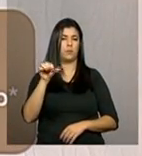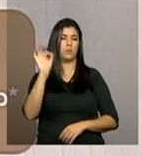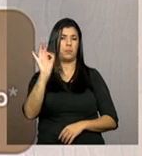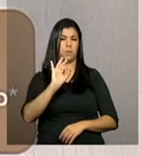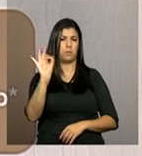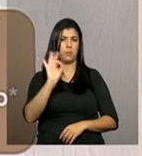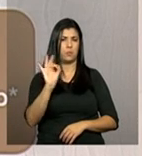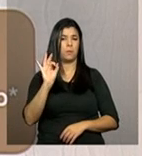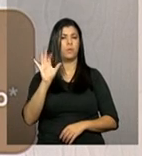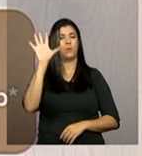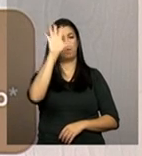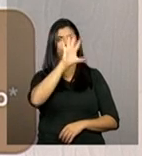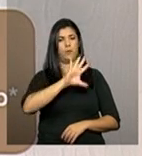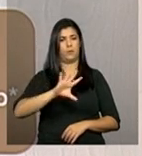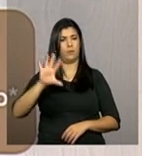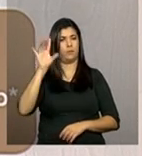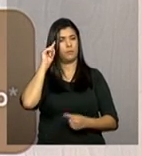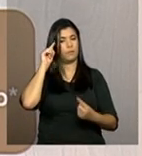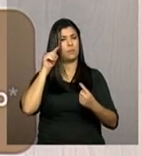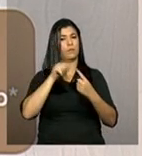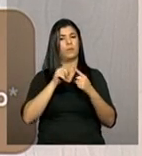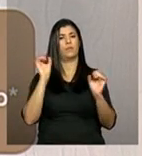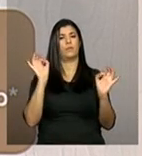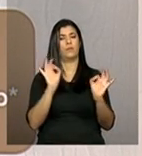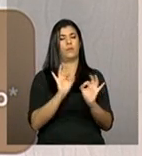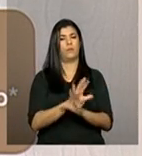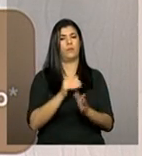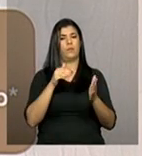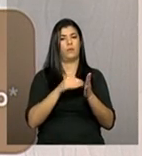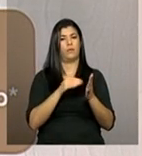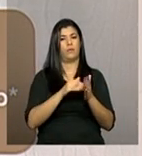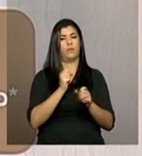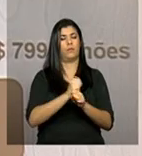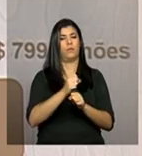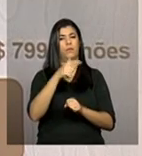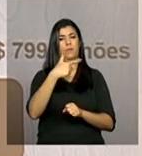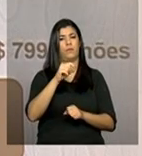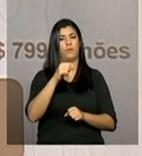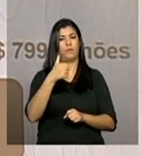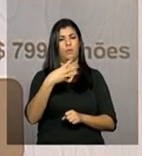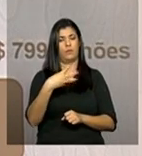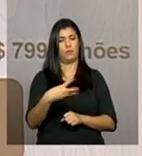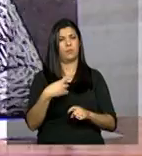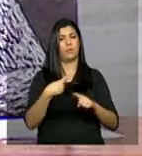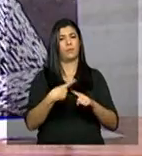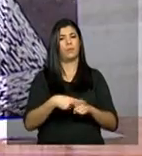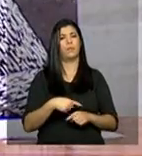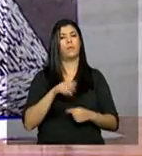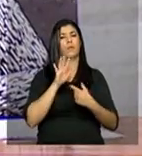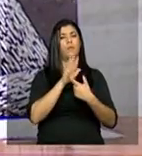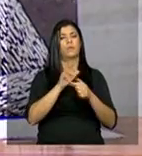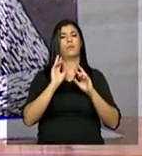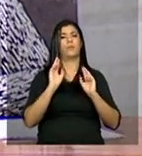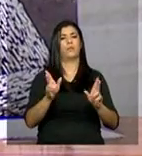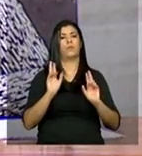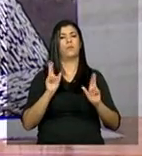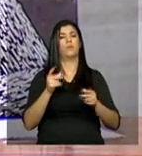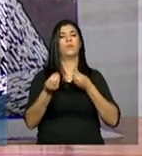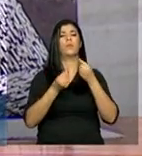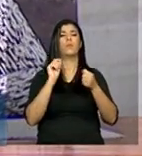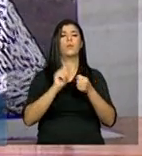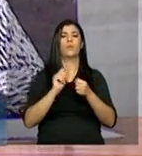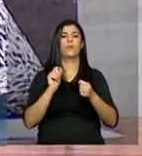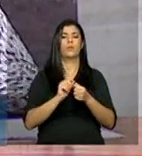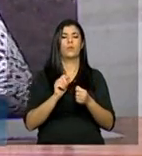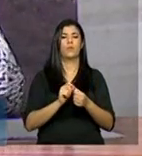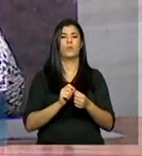99,7% do valor global previsto concluir até agora, 2014. Por que que isso é diferente da execução